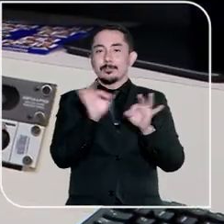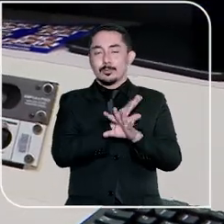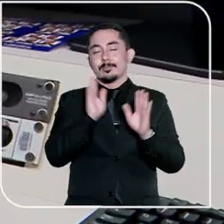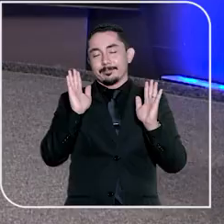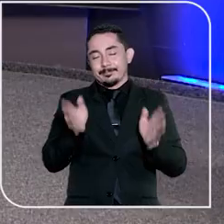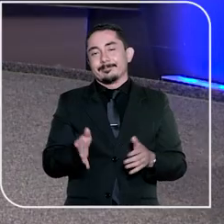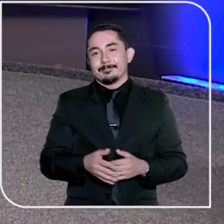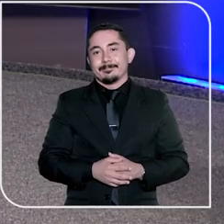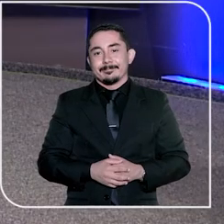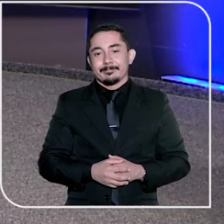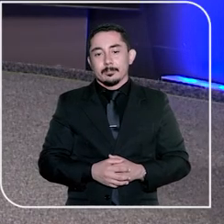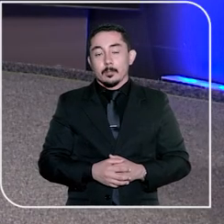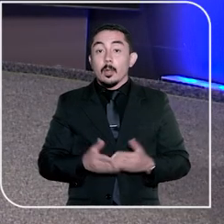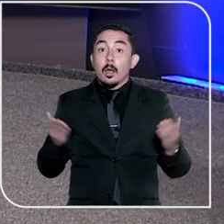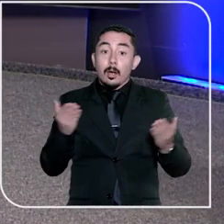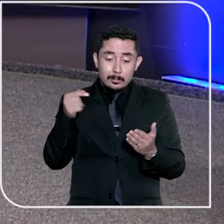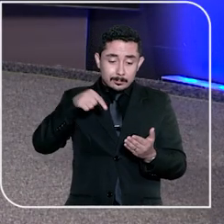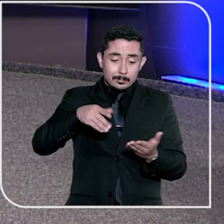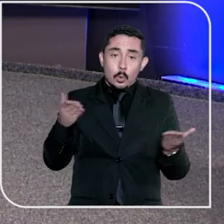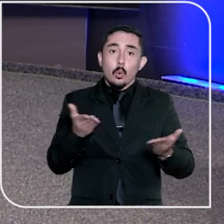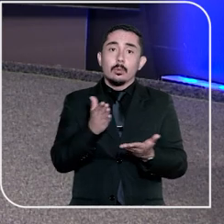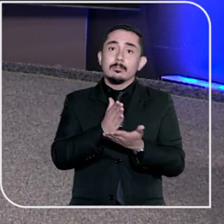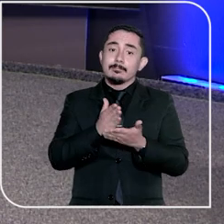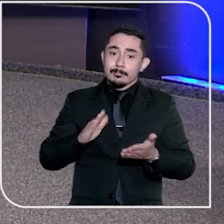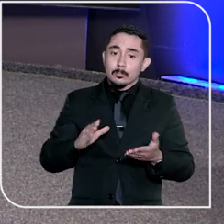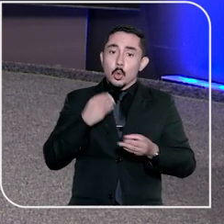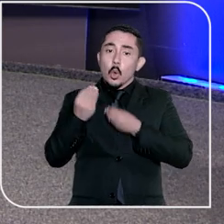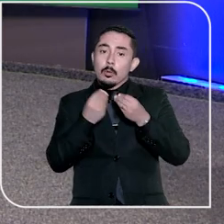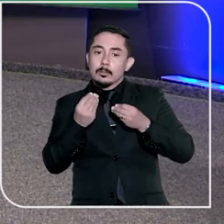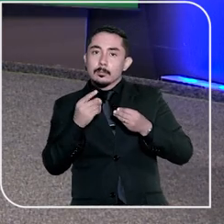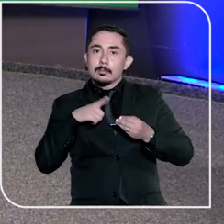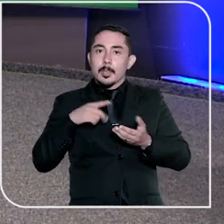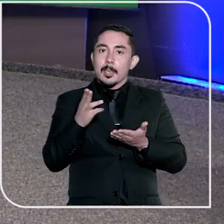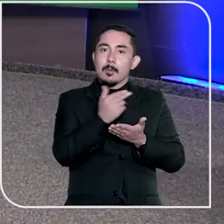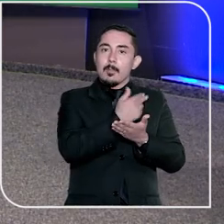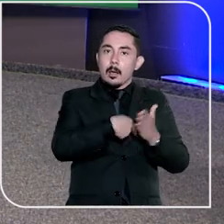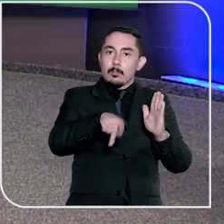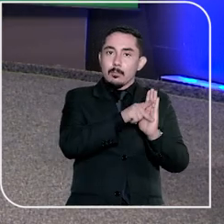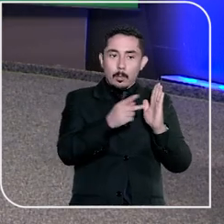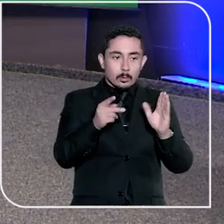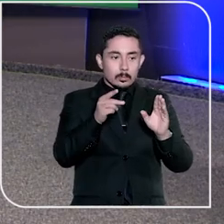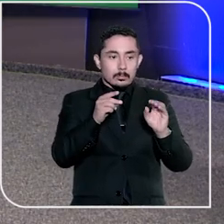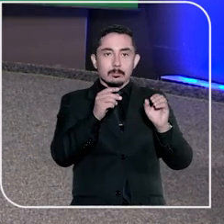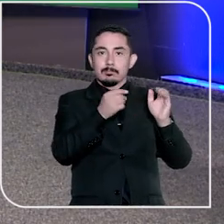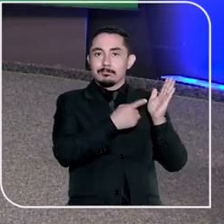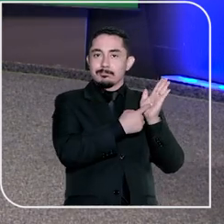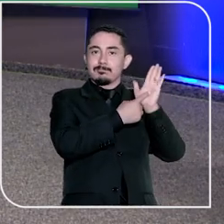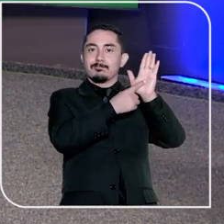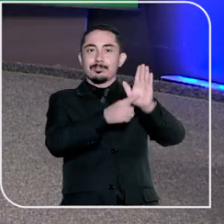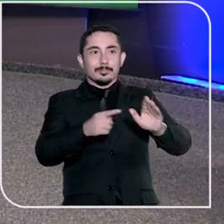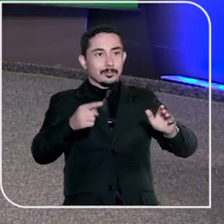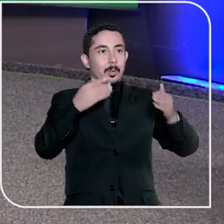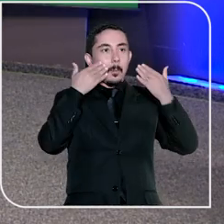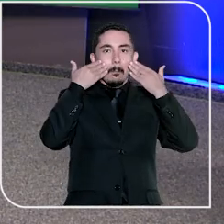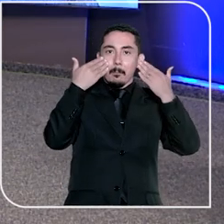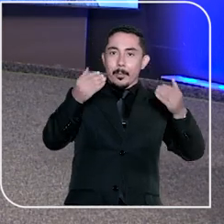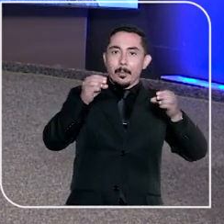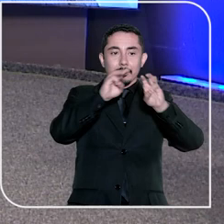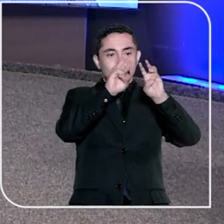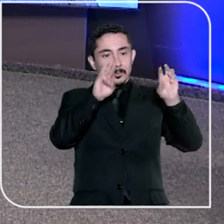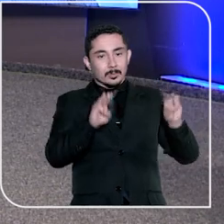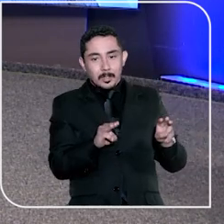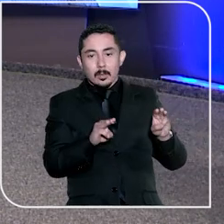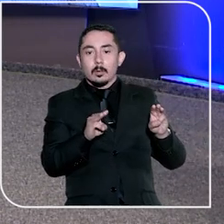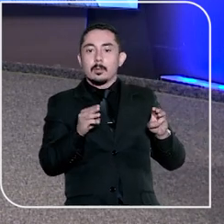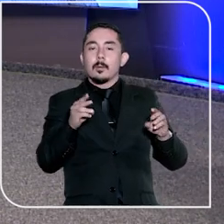no YouTube vamos encerrar o programa de hoje com imagens da exposição Brasília além dos